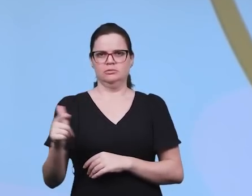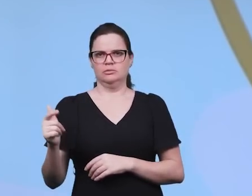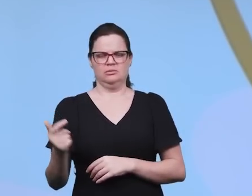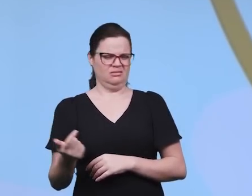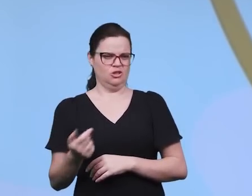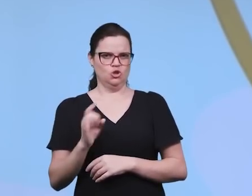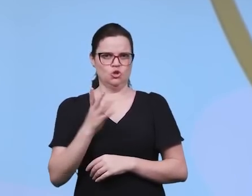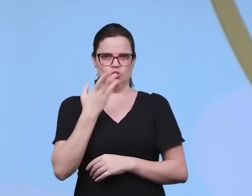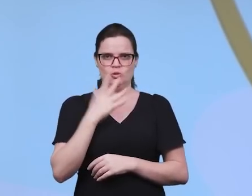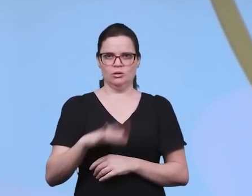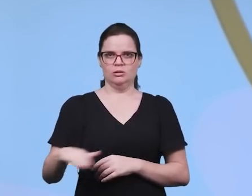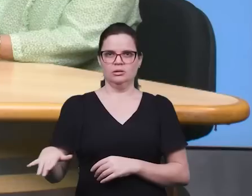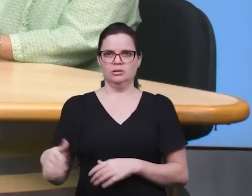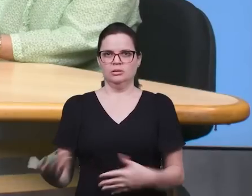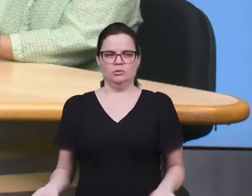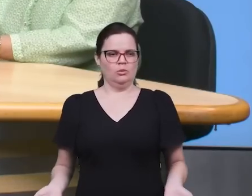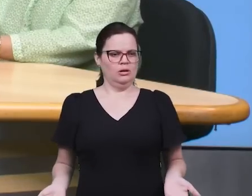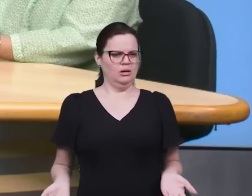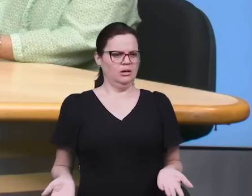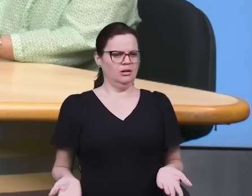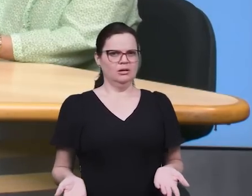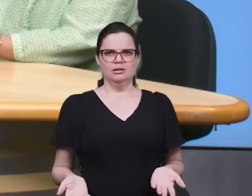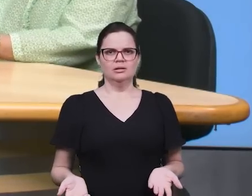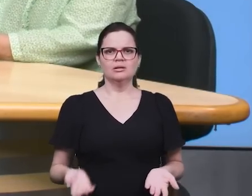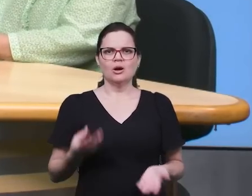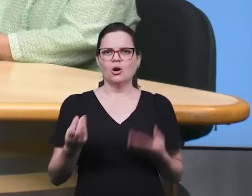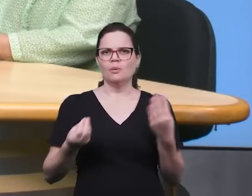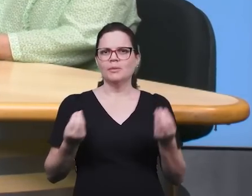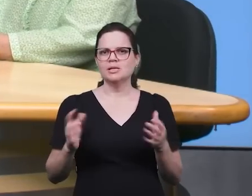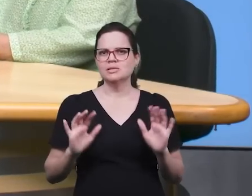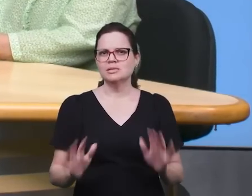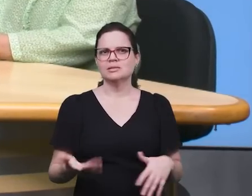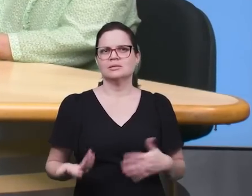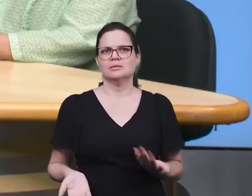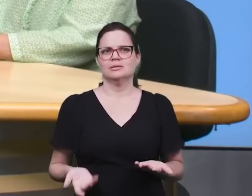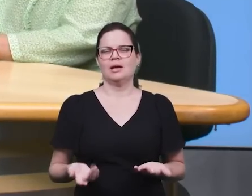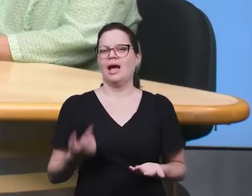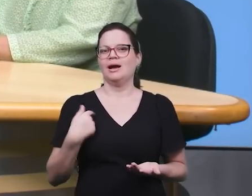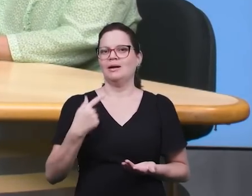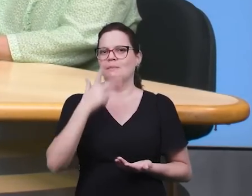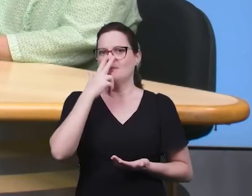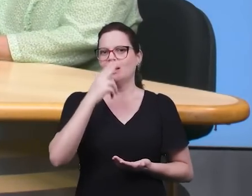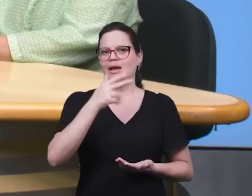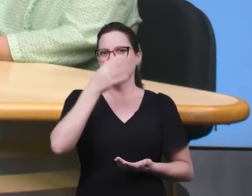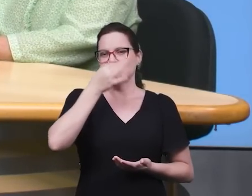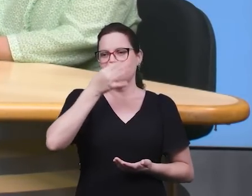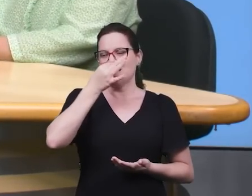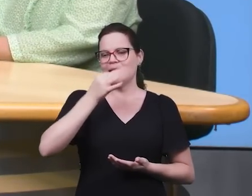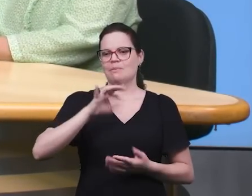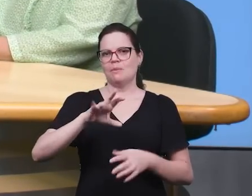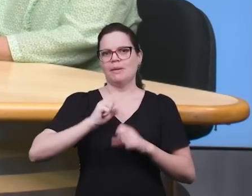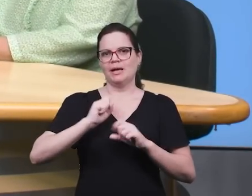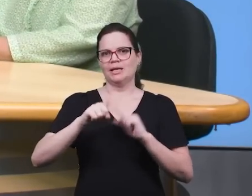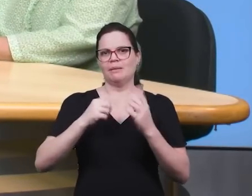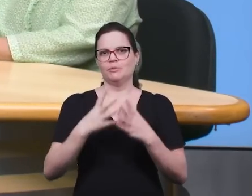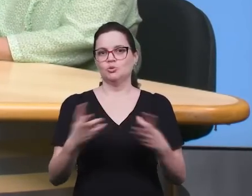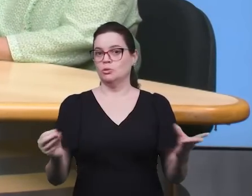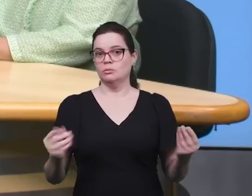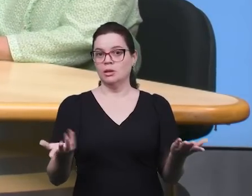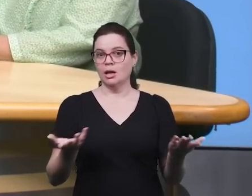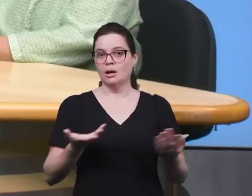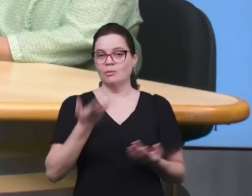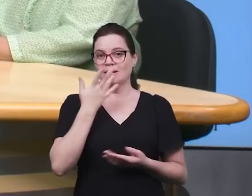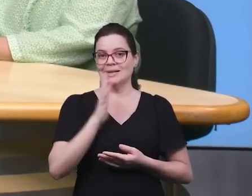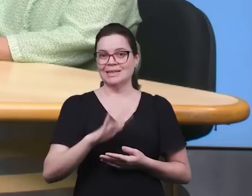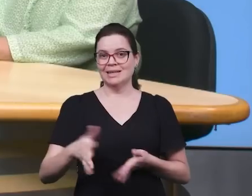eu já ouvi isso. Não é uma doença, né? Não é uma doença, exatamente. Não é como se fosse, pegou gripe. Não tem como, né? A pessoa